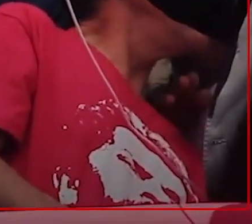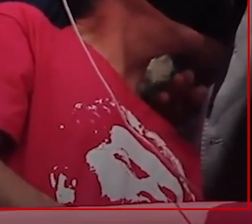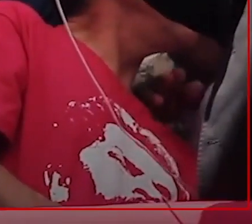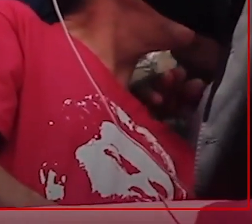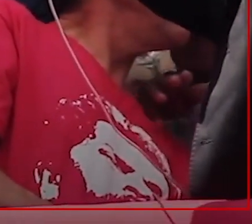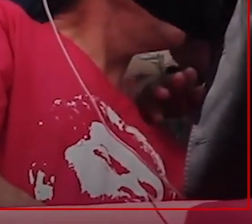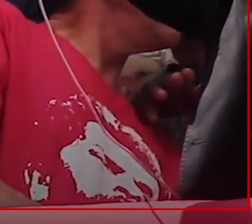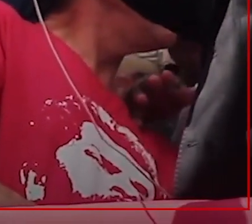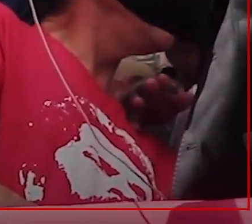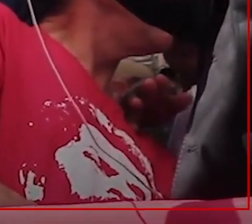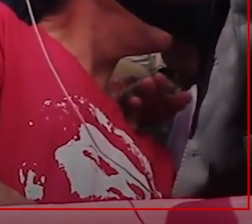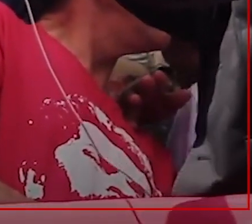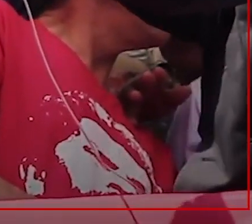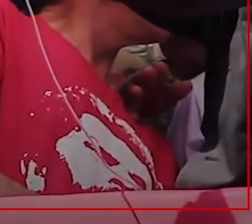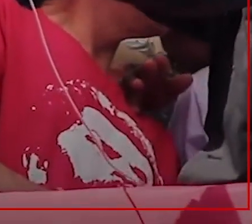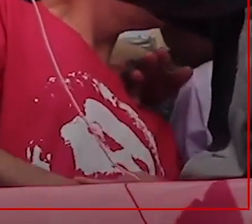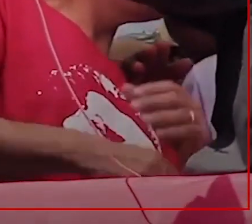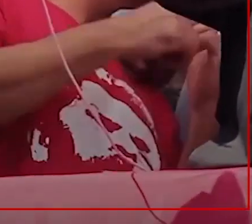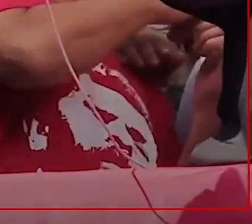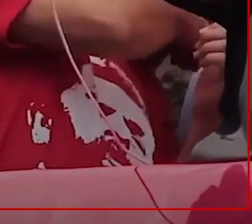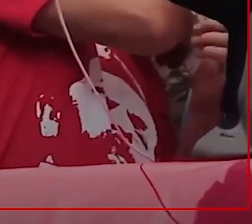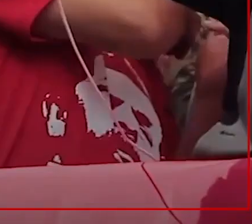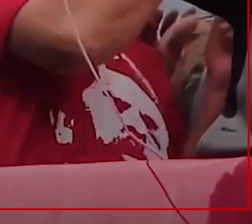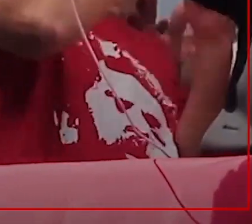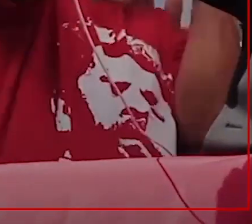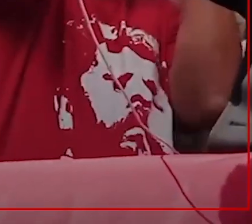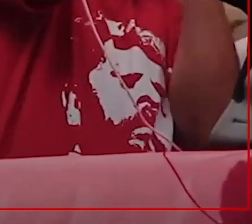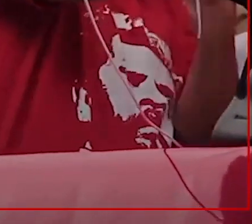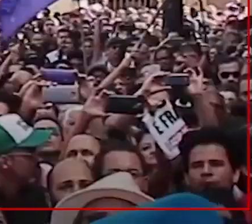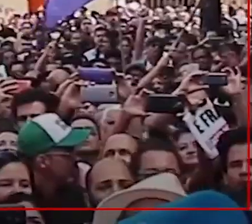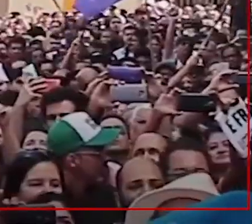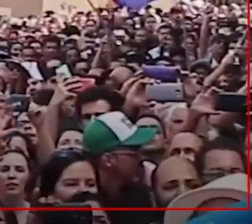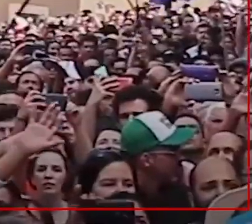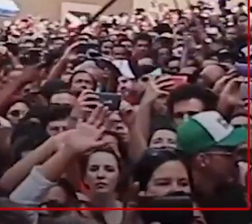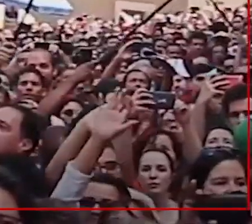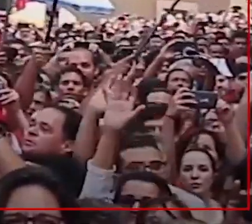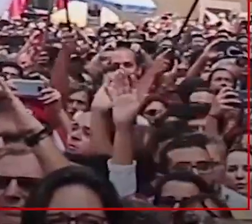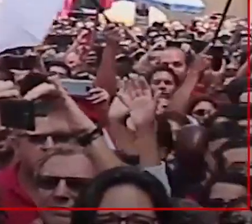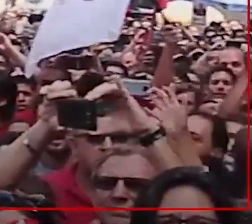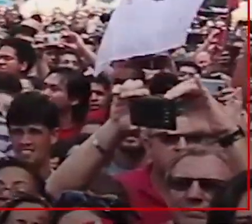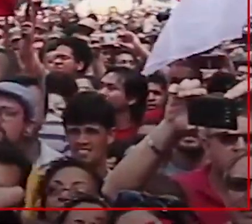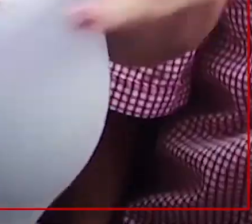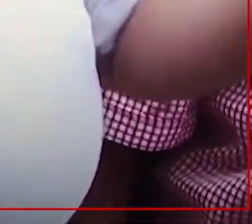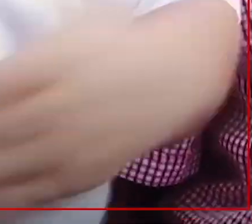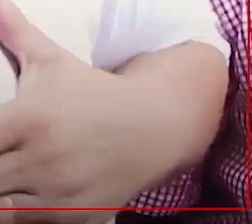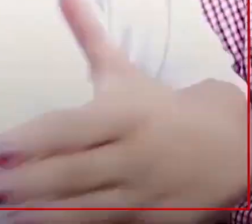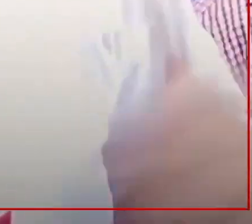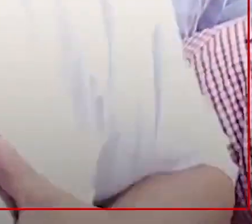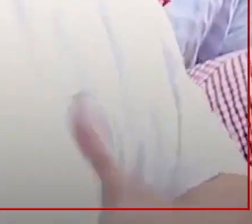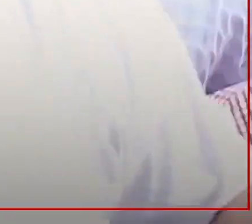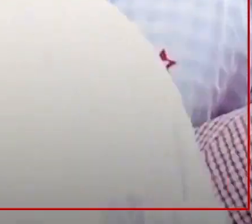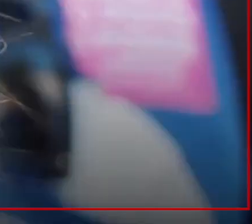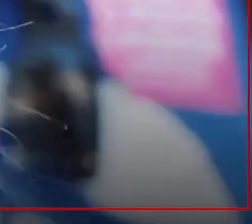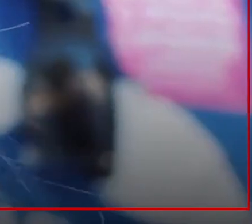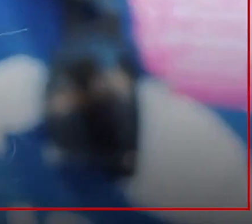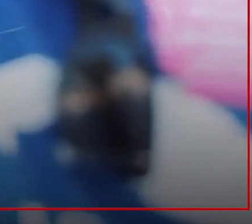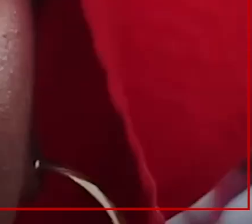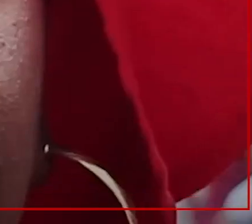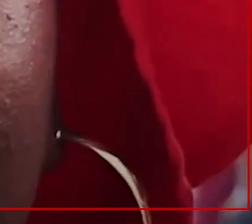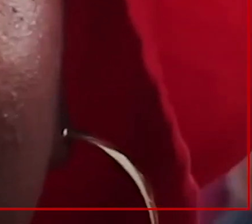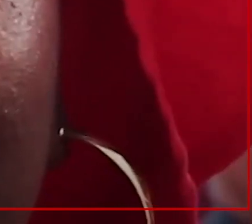jamais conseguirão deter a chegada da primavera. E a nossa luta é em busca.